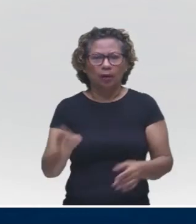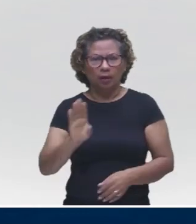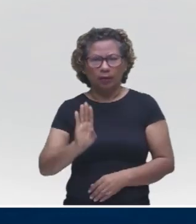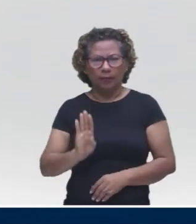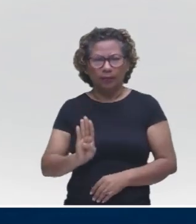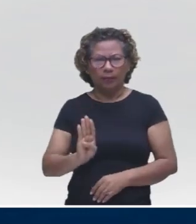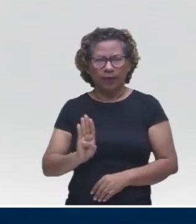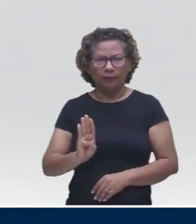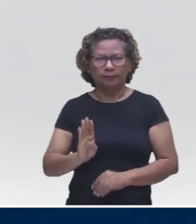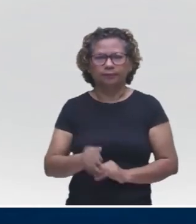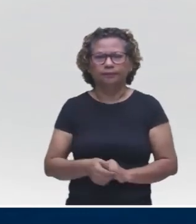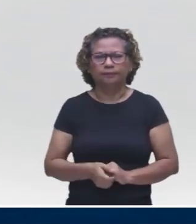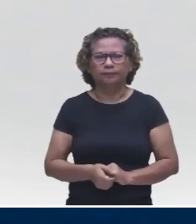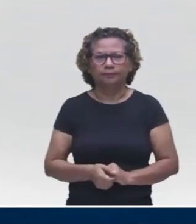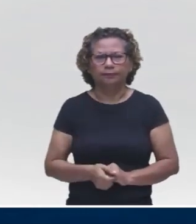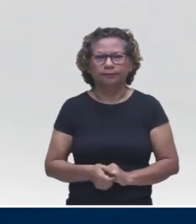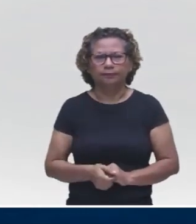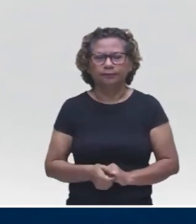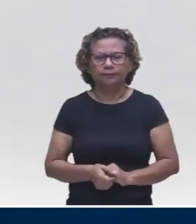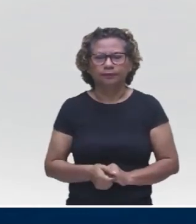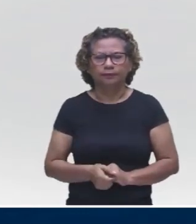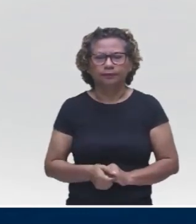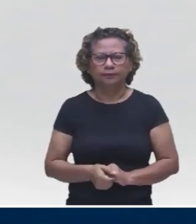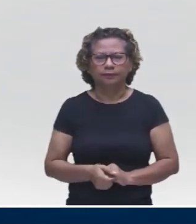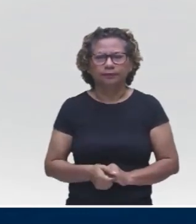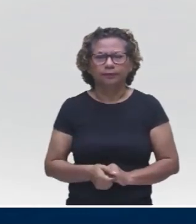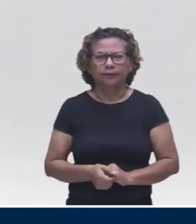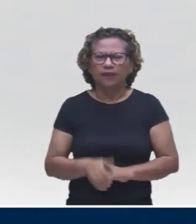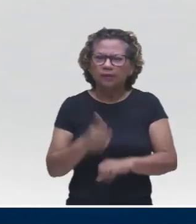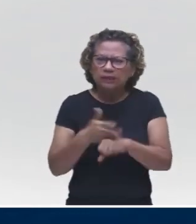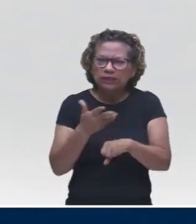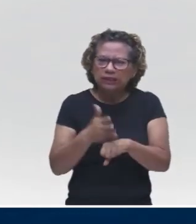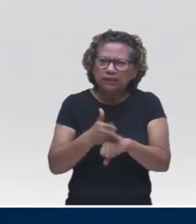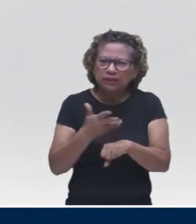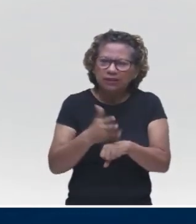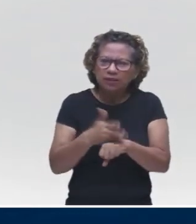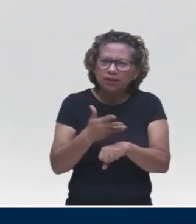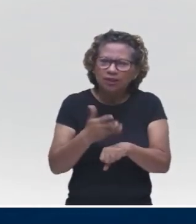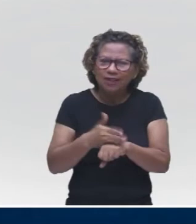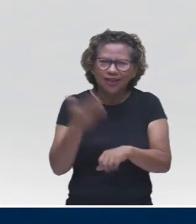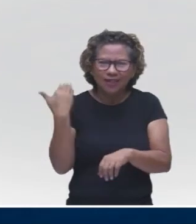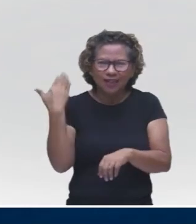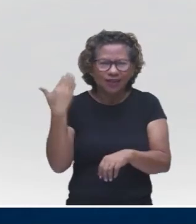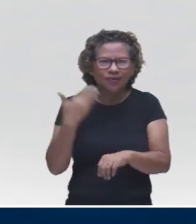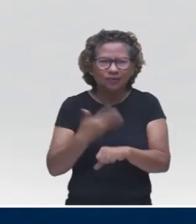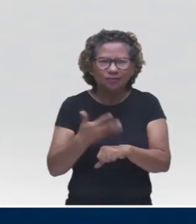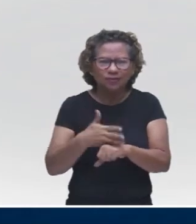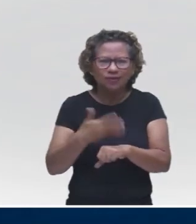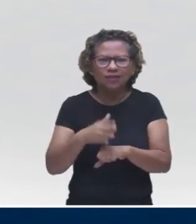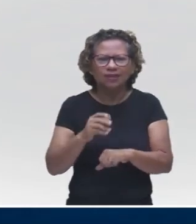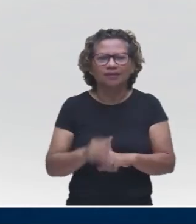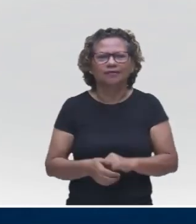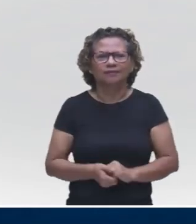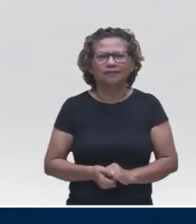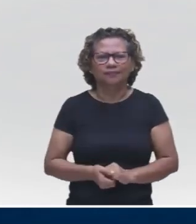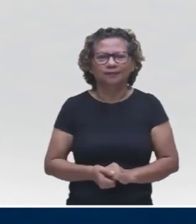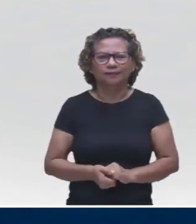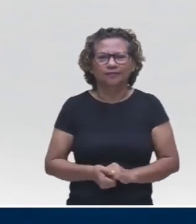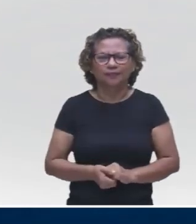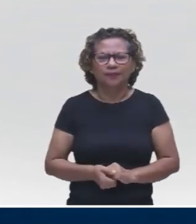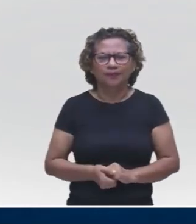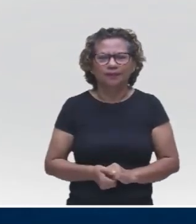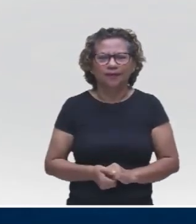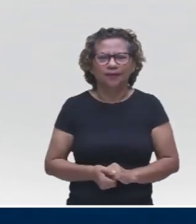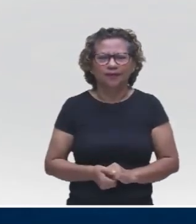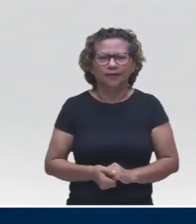B? Nós trabalhamos muito isso no início, né? Quais são as coordenadas do ponto B?